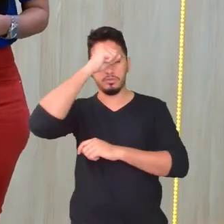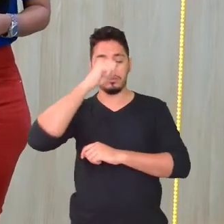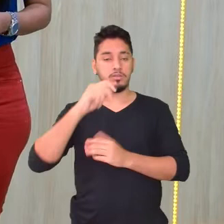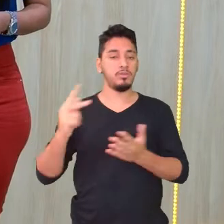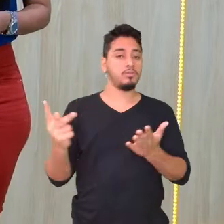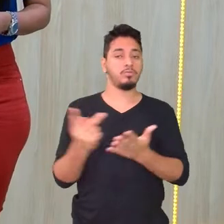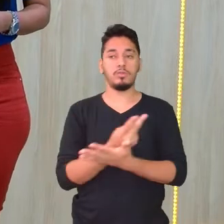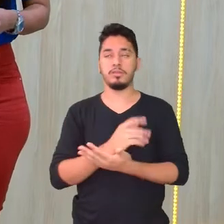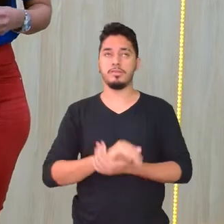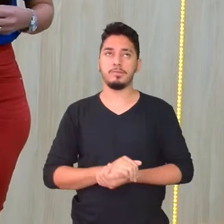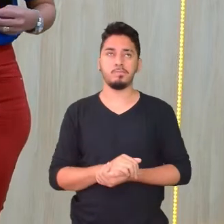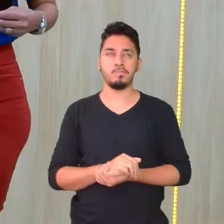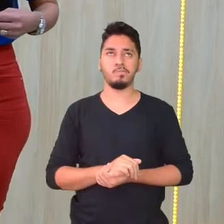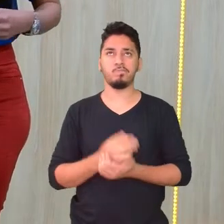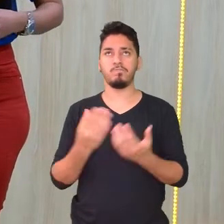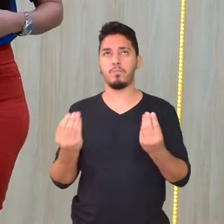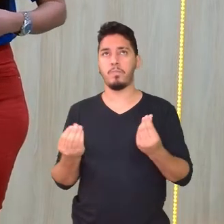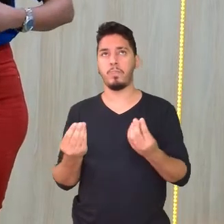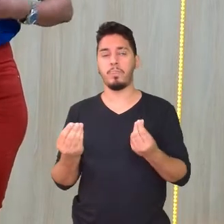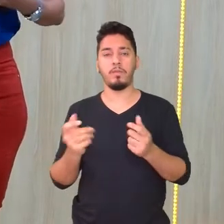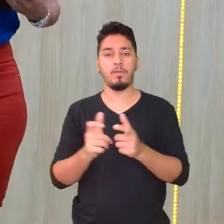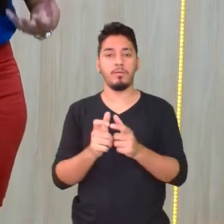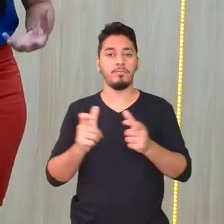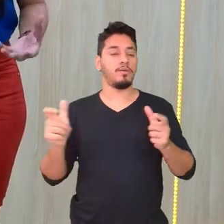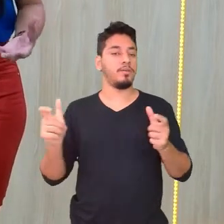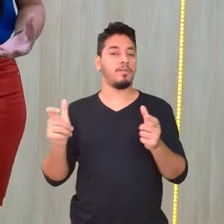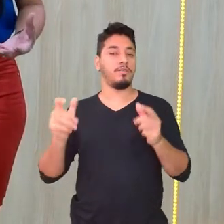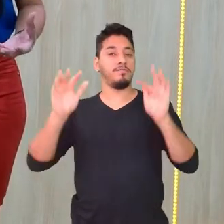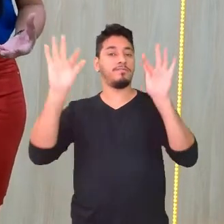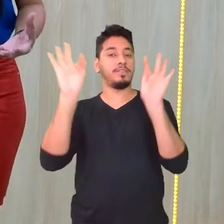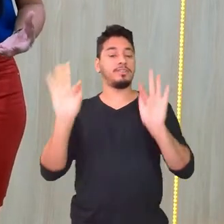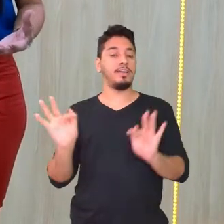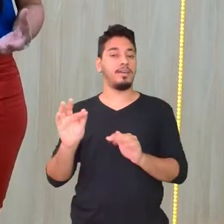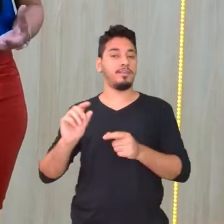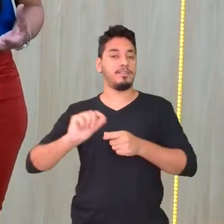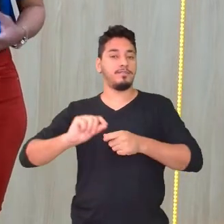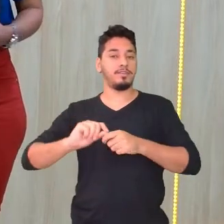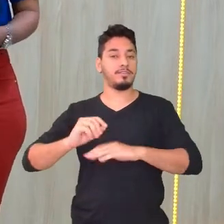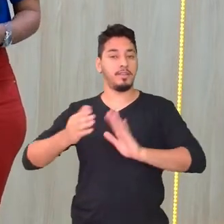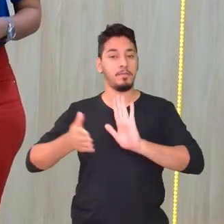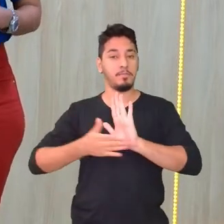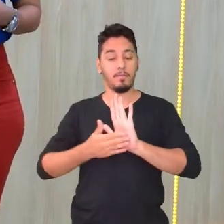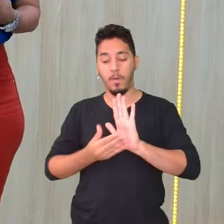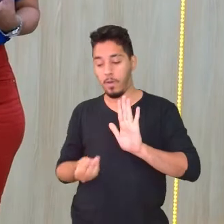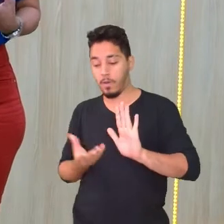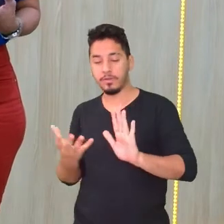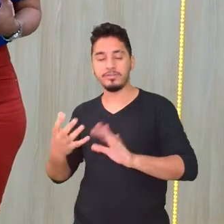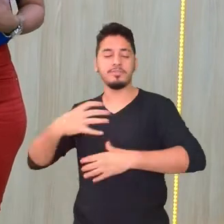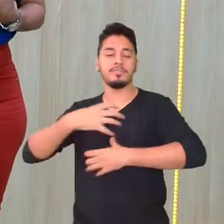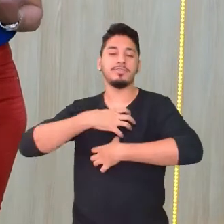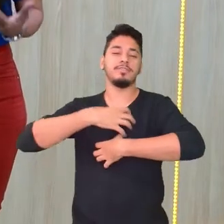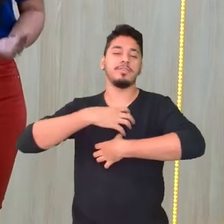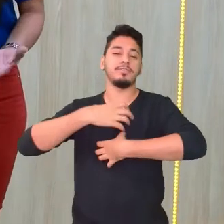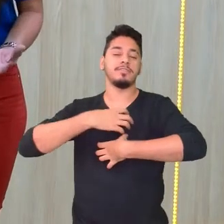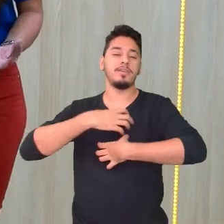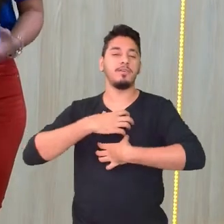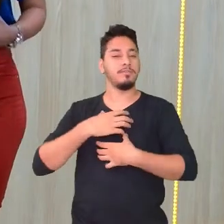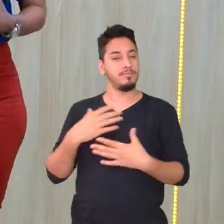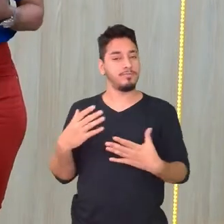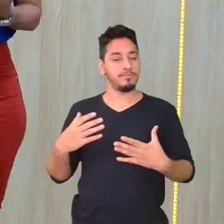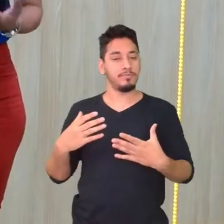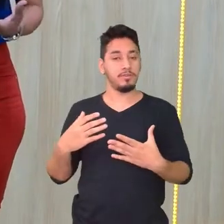precipitam uma maior alegria em fazer o que está sendo proposto, né? Uma sensação de